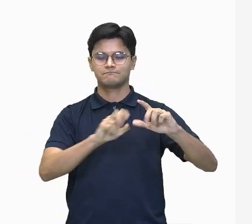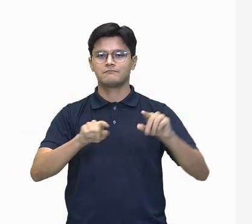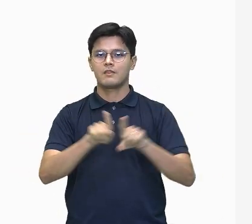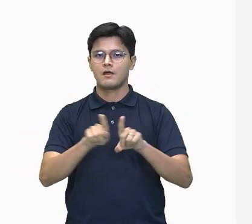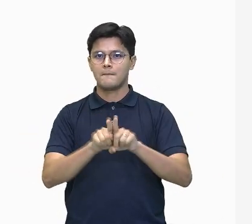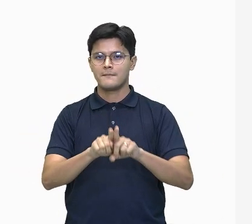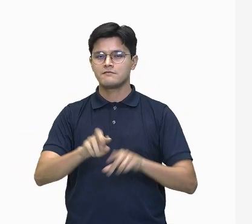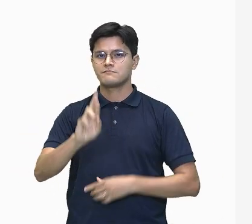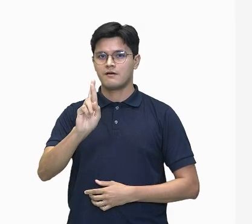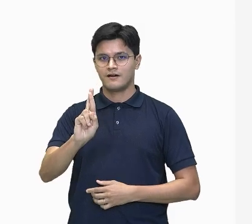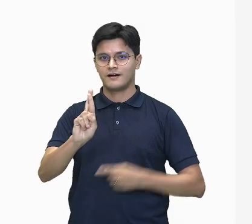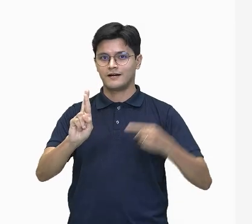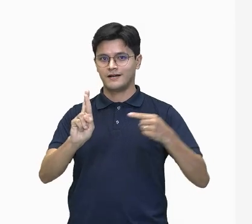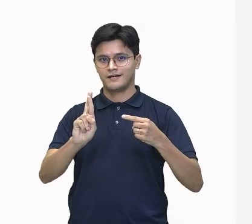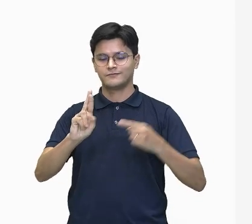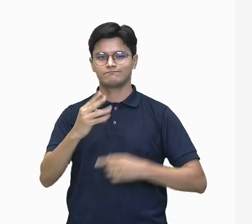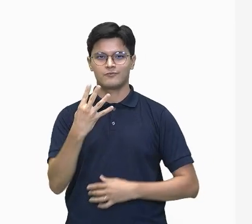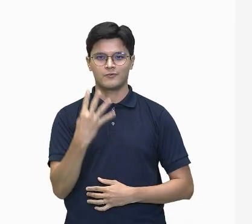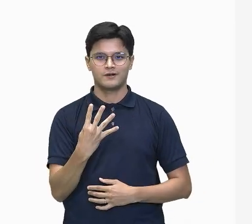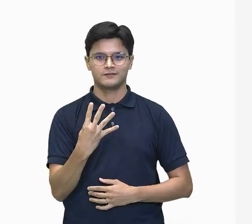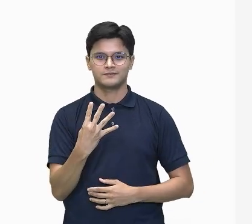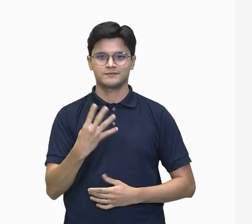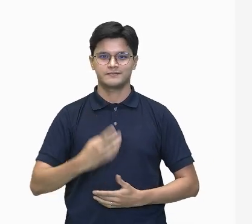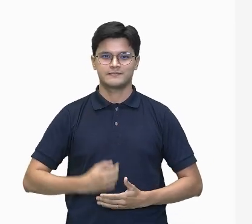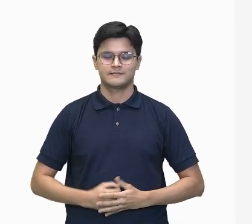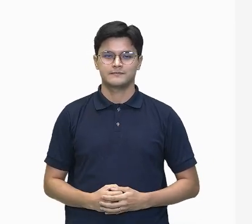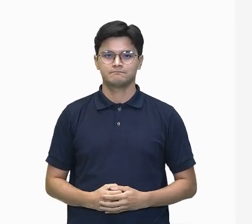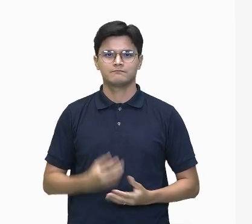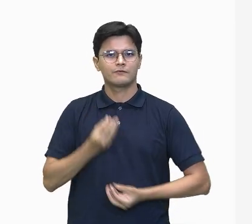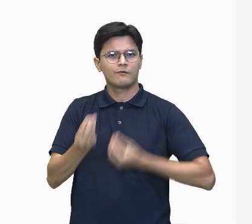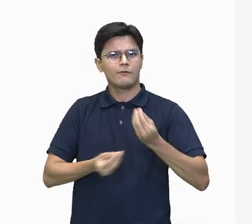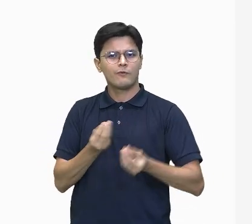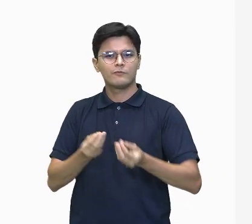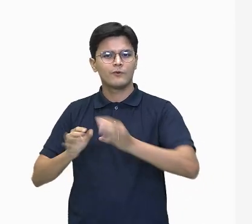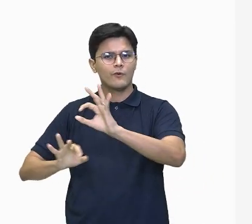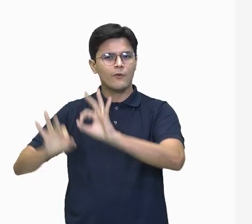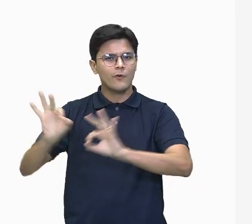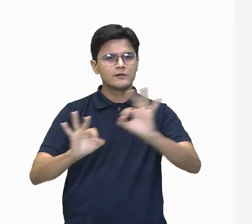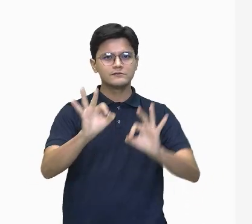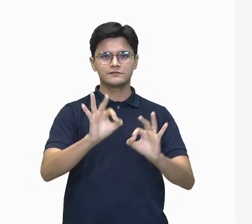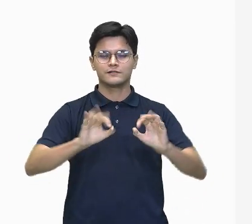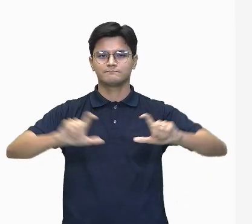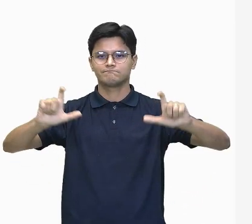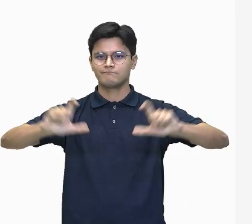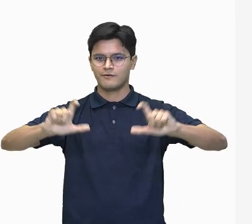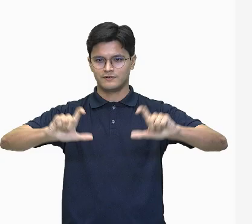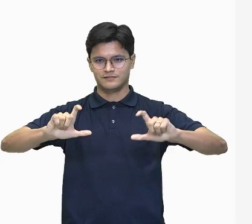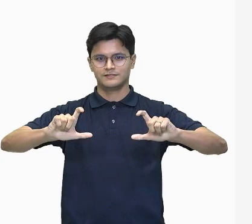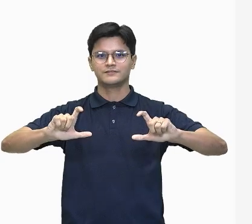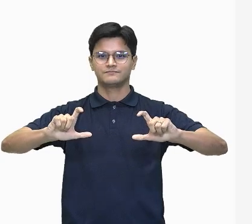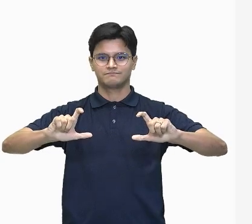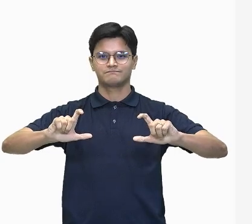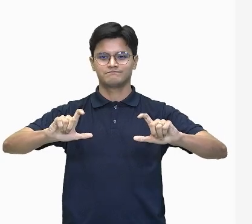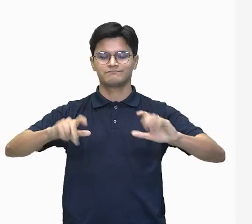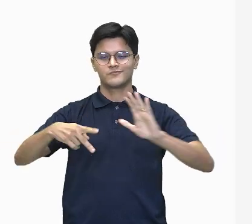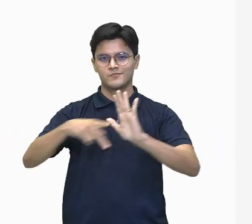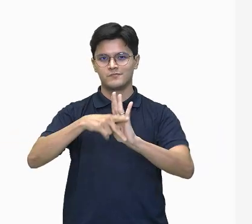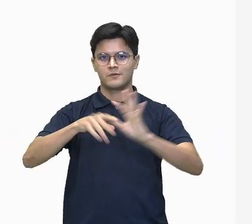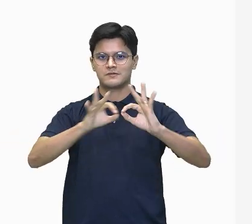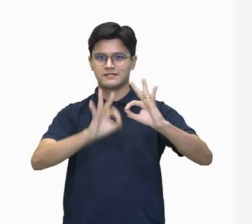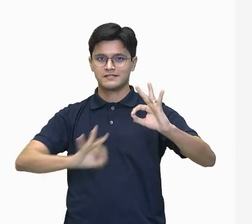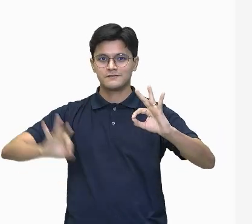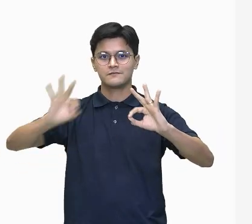seu raio é igual a 4. Como é que vamos escrever, então, a equação reduzida